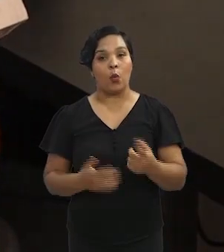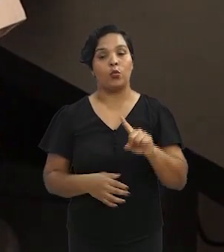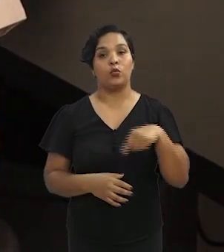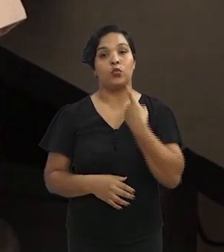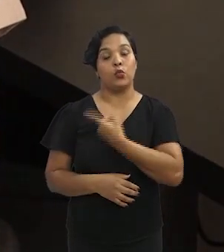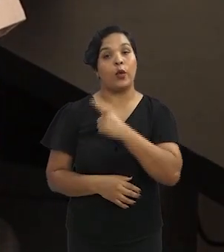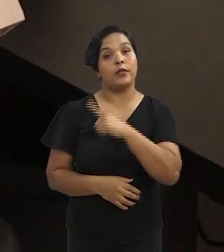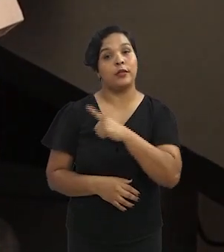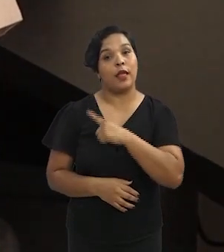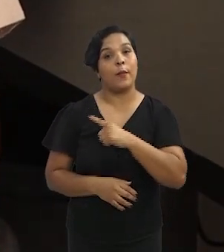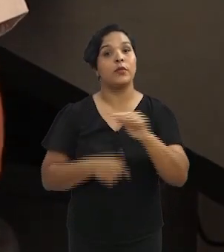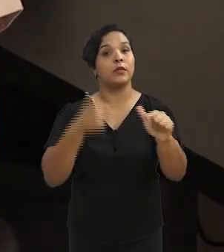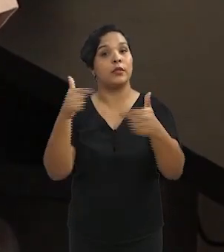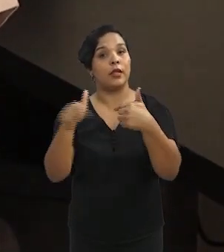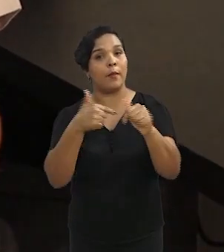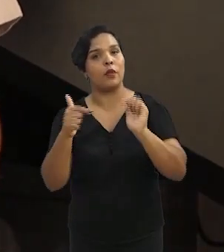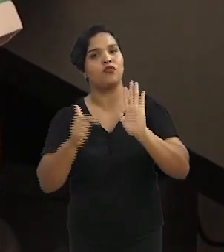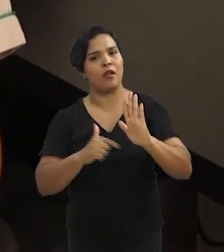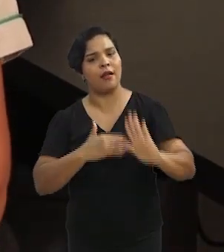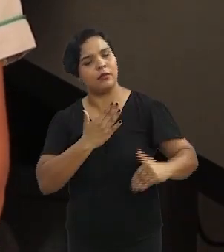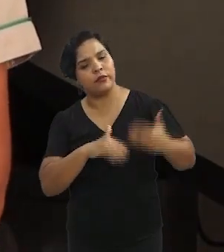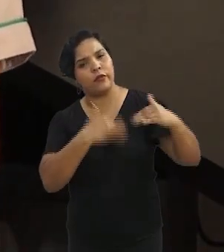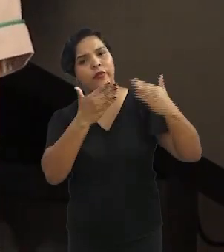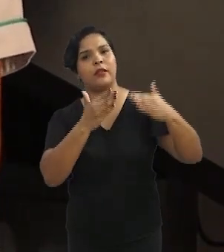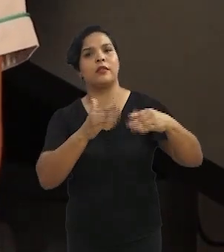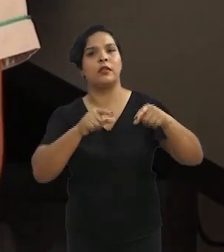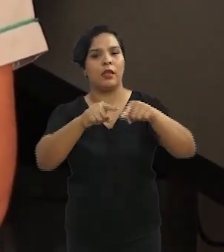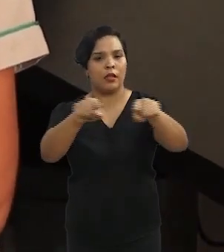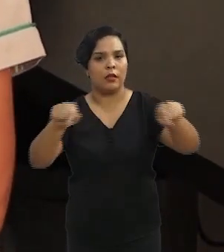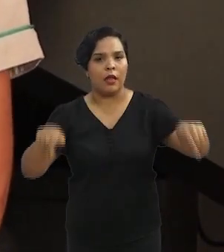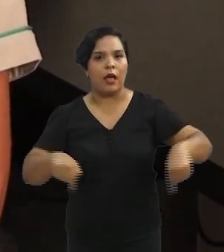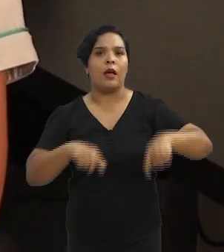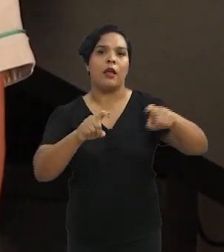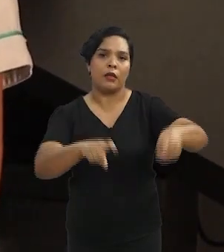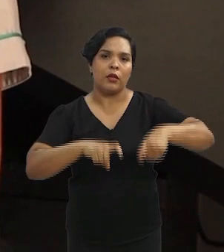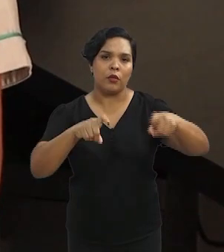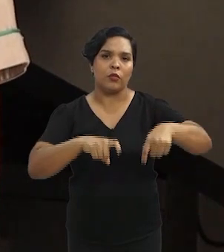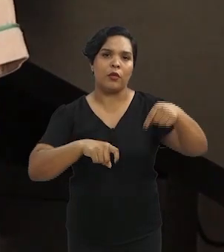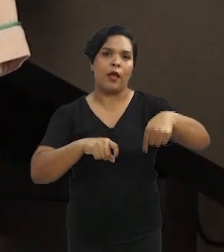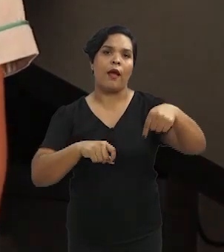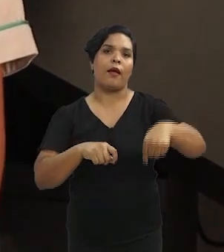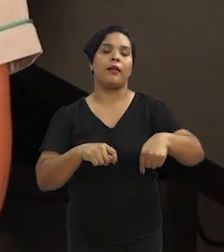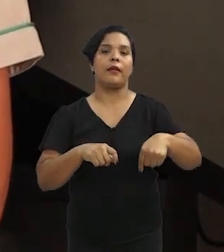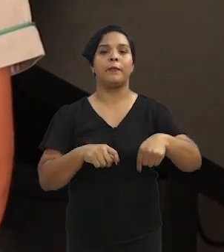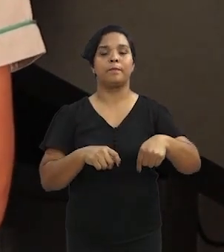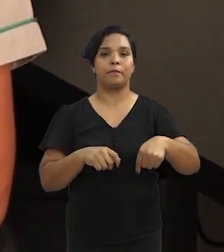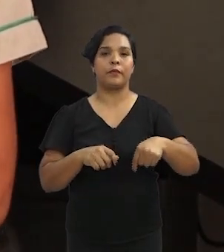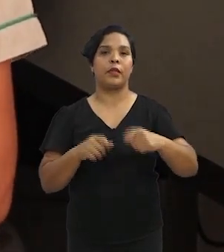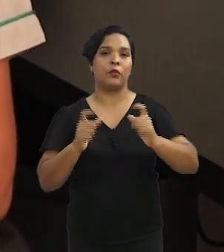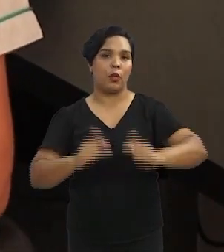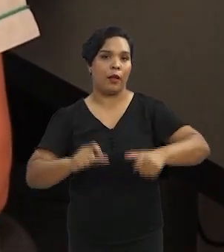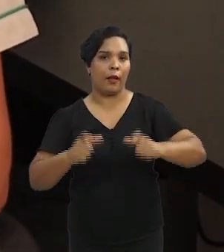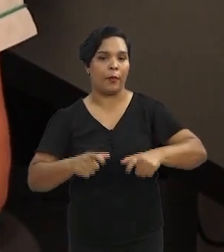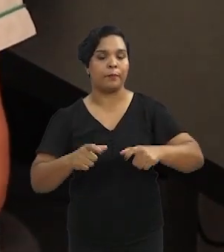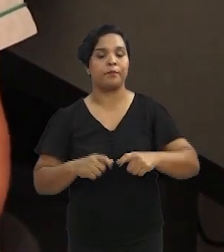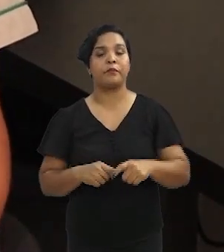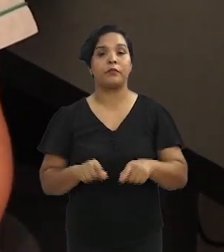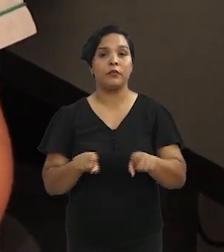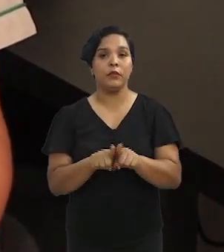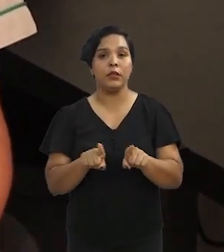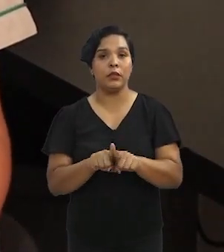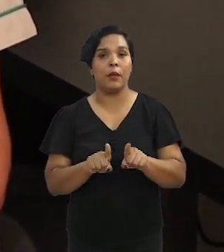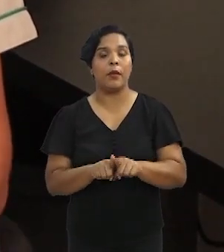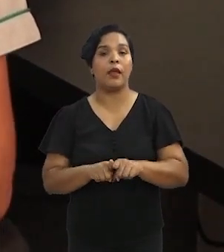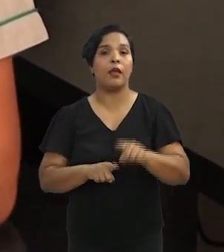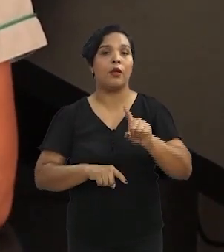temos atividades sendo desenvolvidas em propriedades de agricultores aqui do perímetro irrigado de Seraíma.